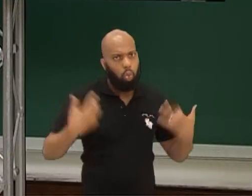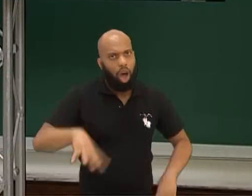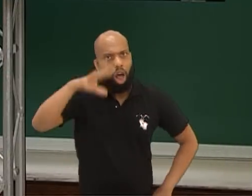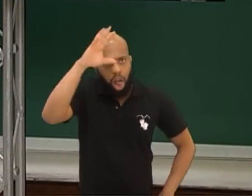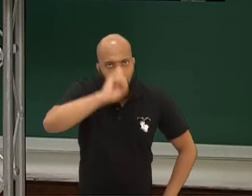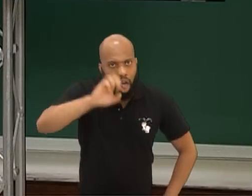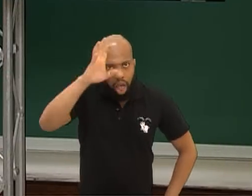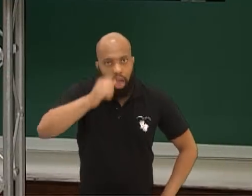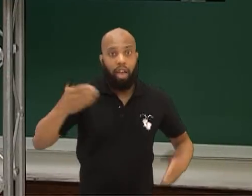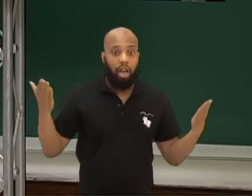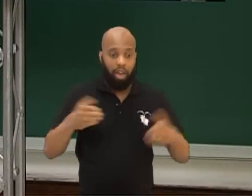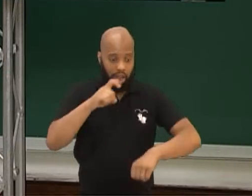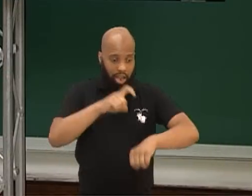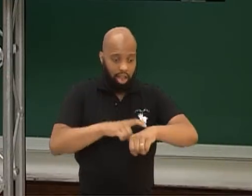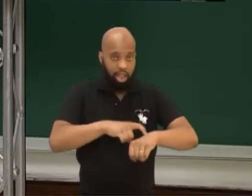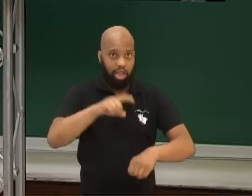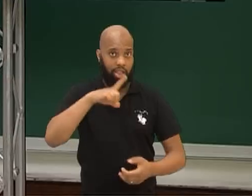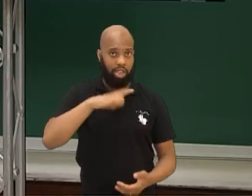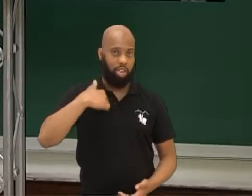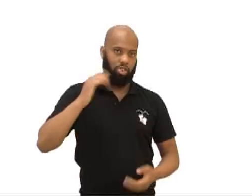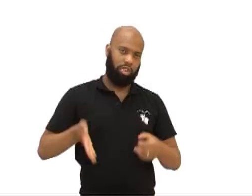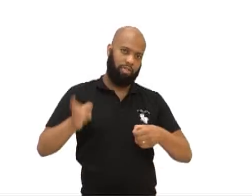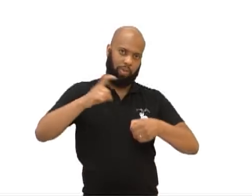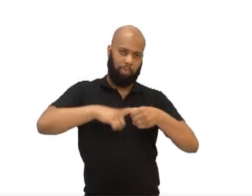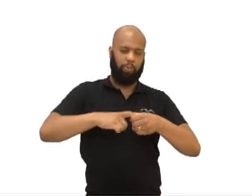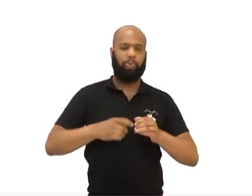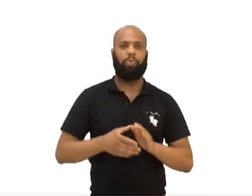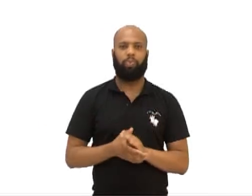legal! Então, vou dar um tempinho para vocês e eu já volto.